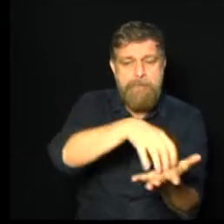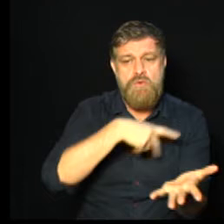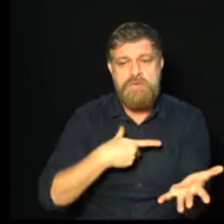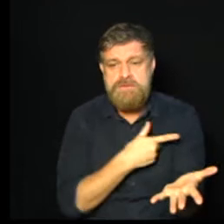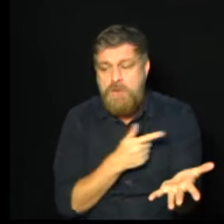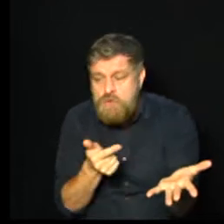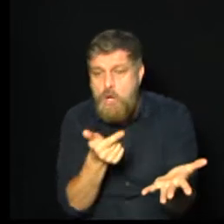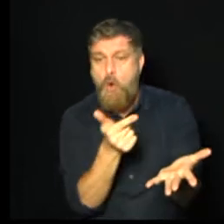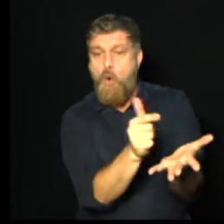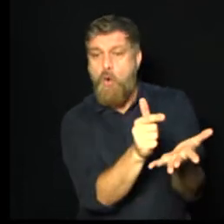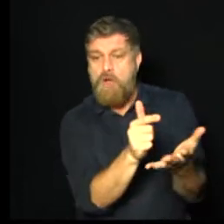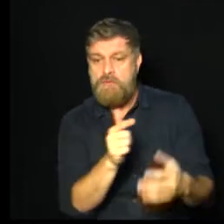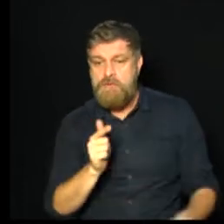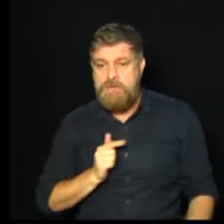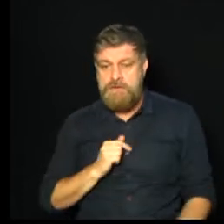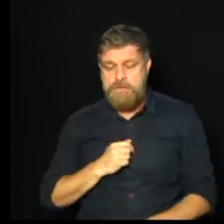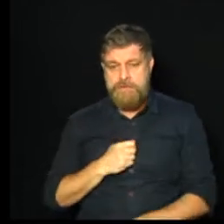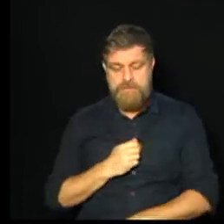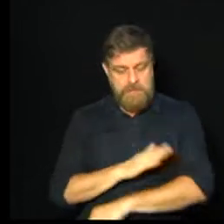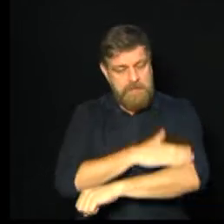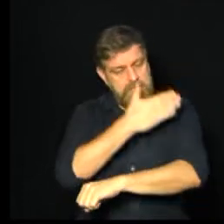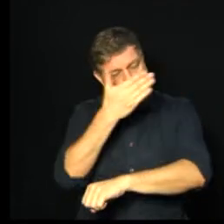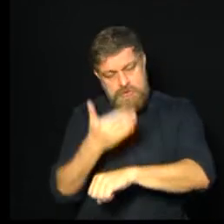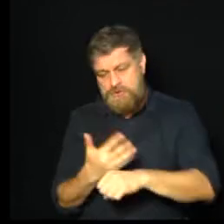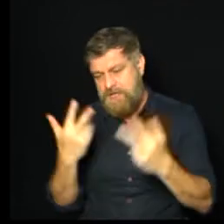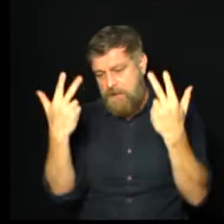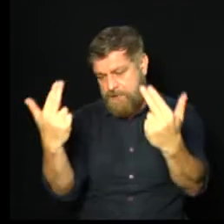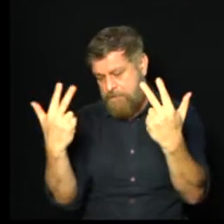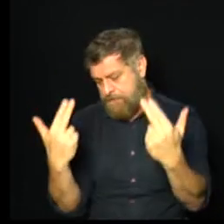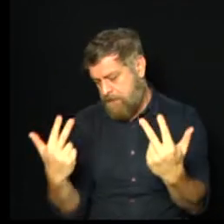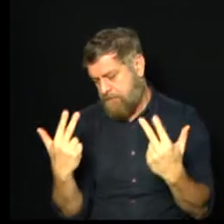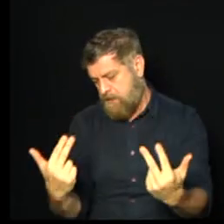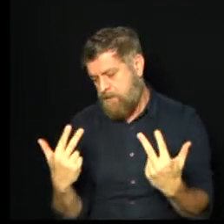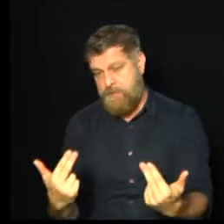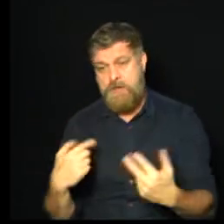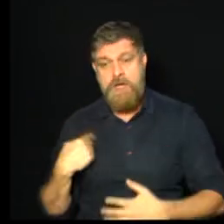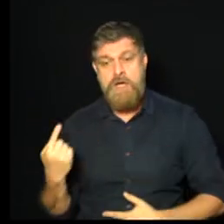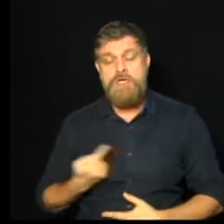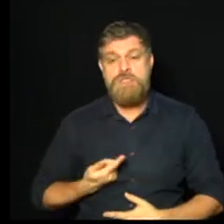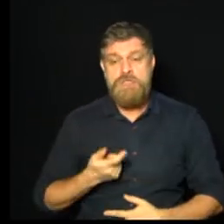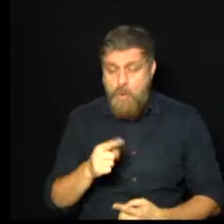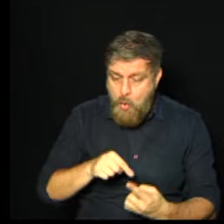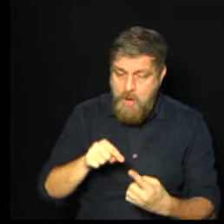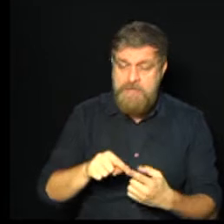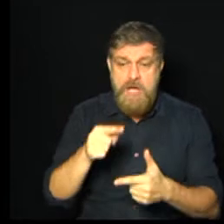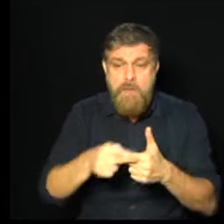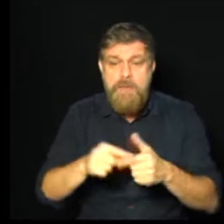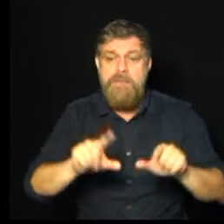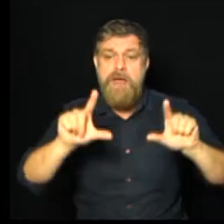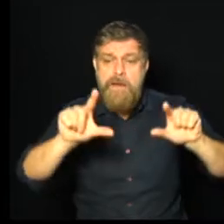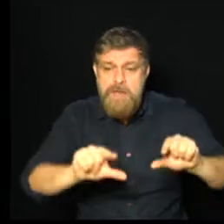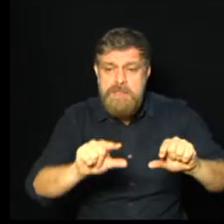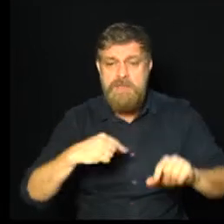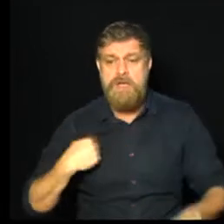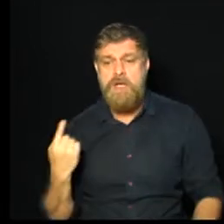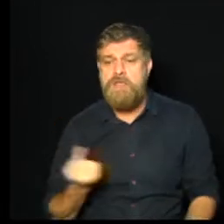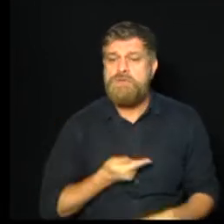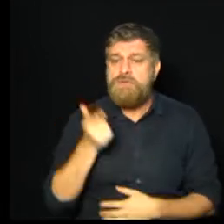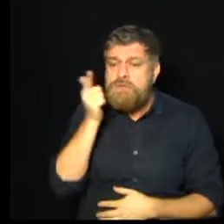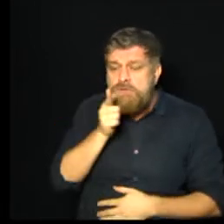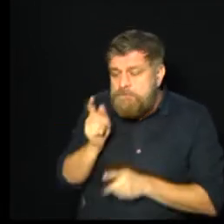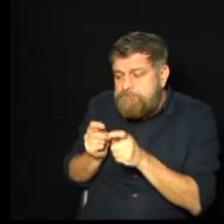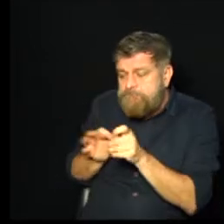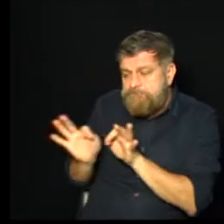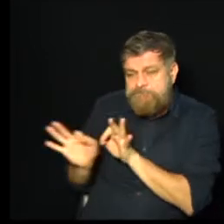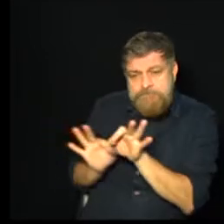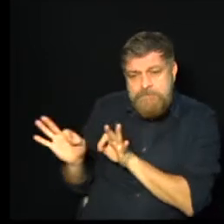locais. Durante o dia, a mesma coisa. E, com isso, tentar minimizar o problema até que nós estejamos